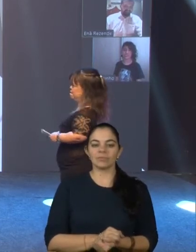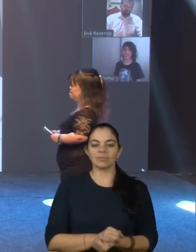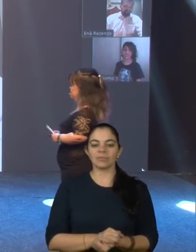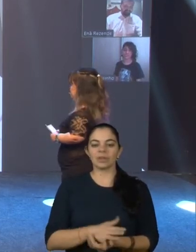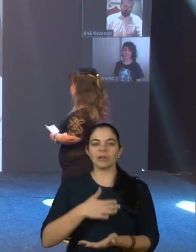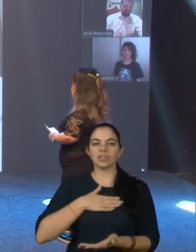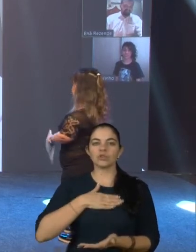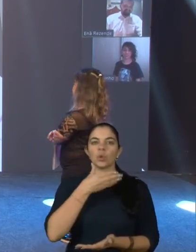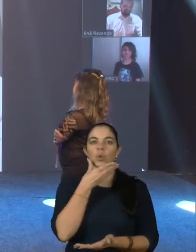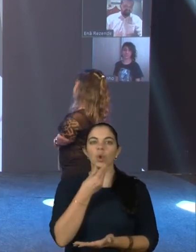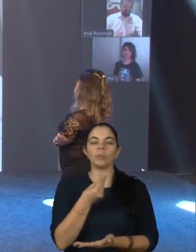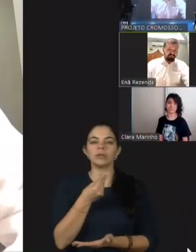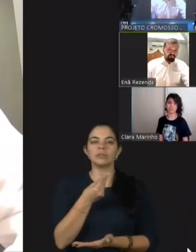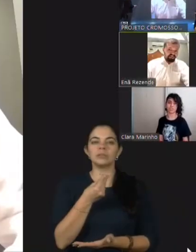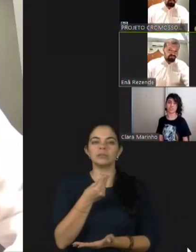Eu sou um homem de